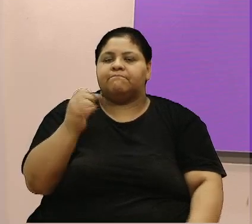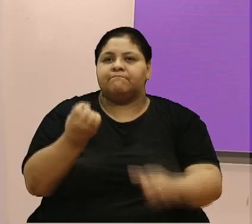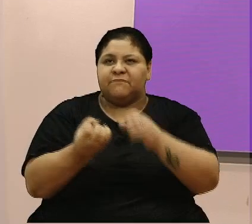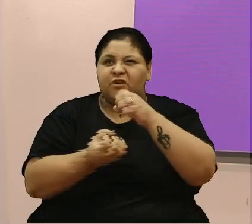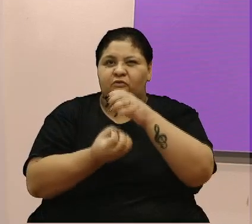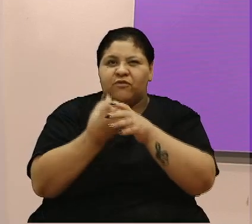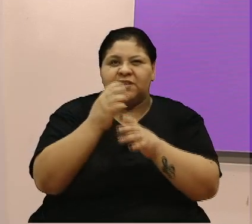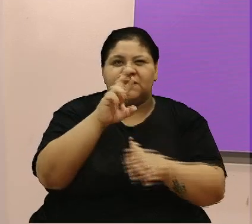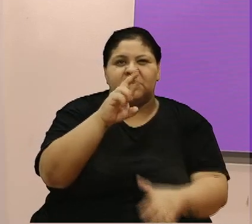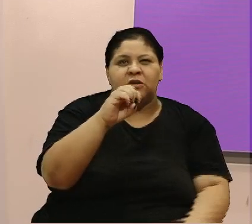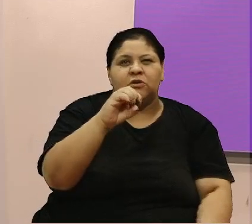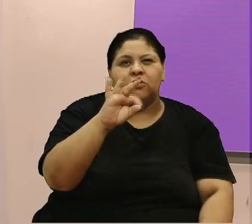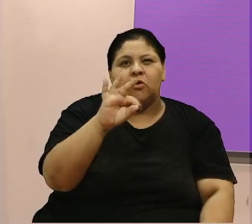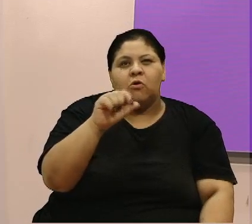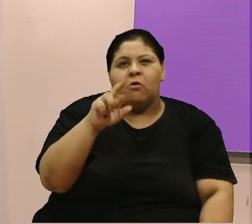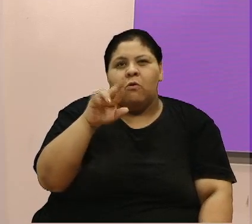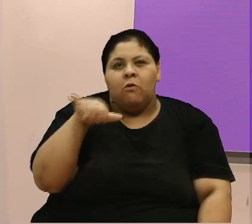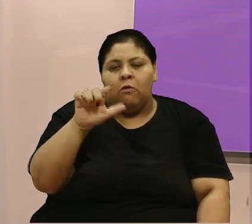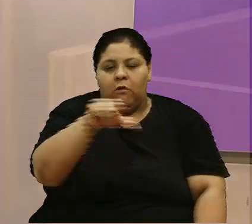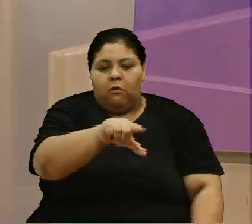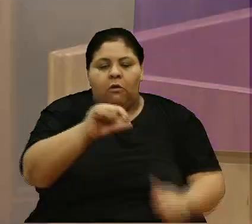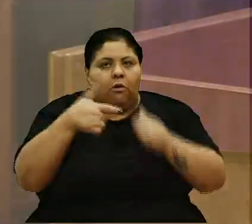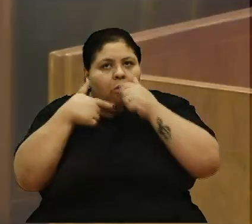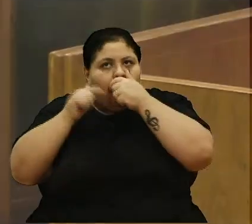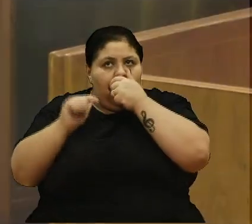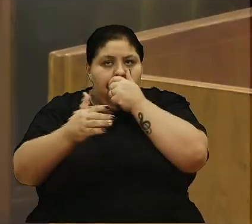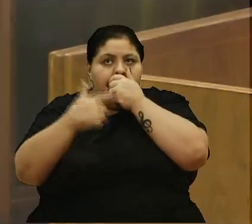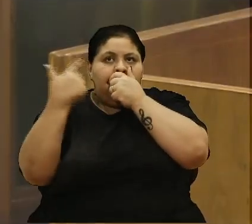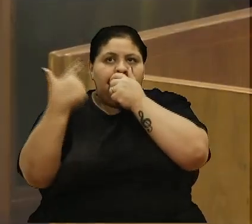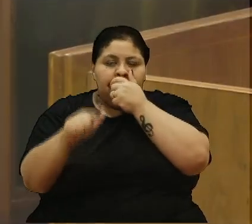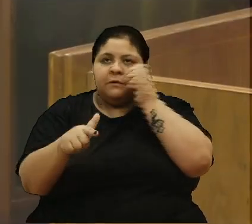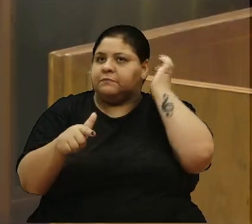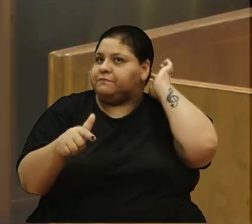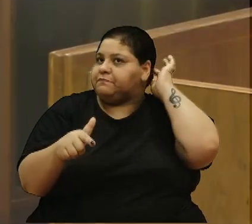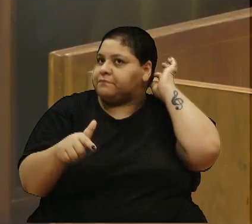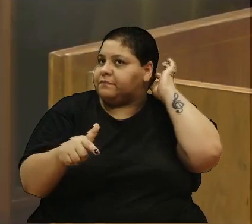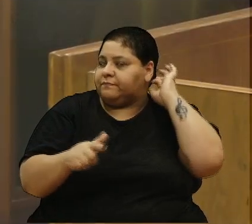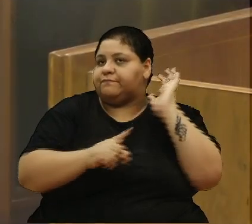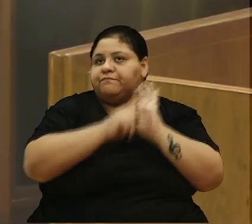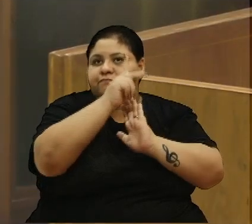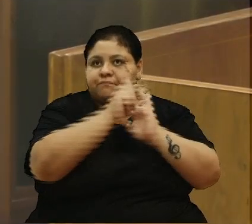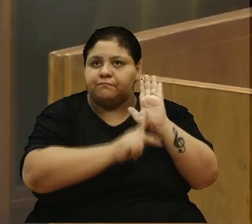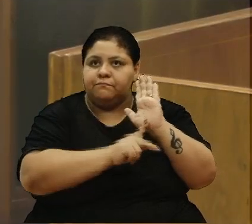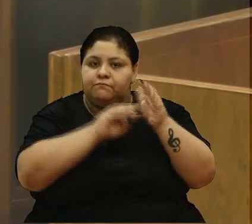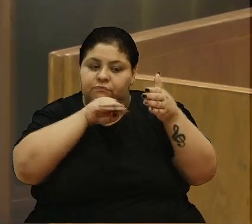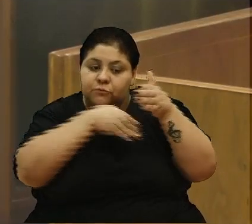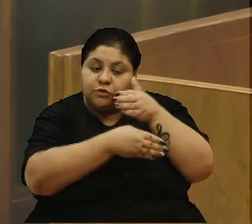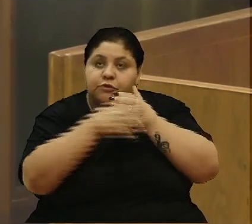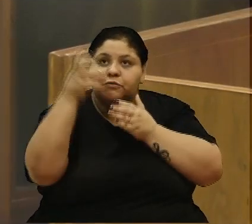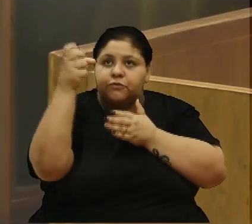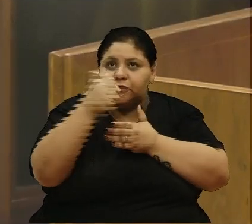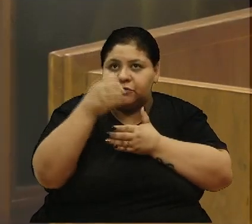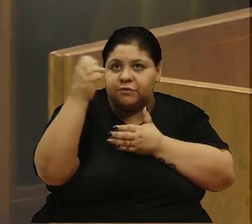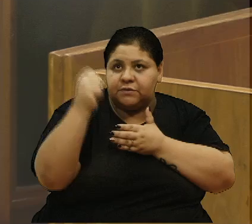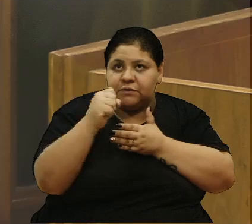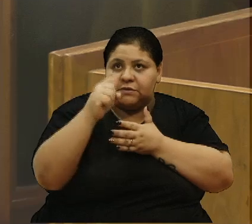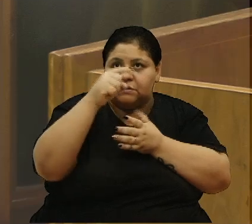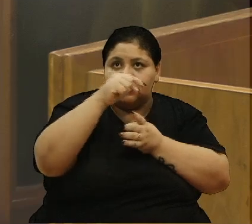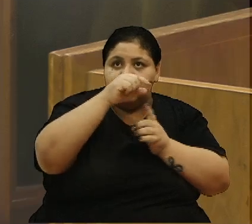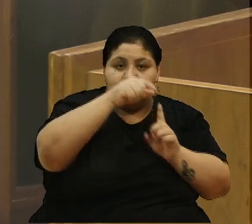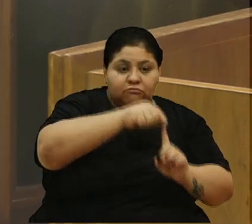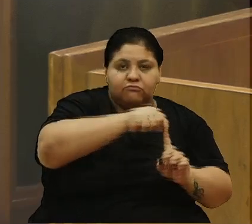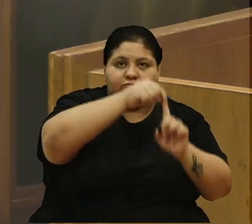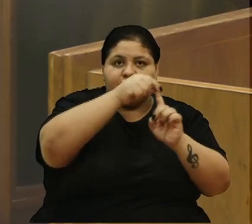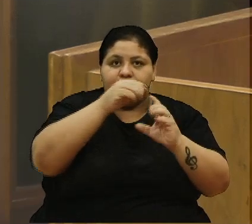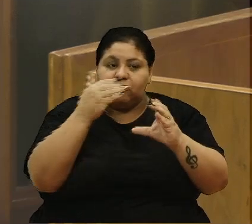Rotária, né, definiu que conseguiria mais uma vez colocar esse projeto do banco de leite entre as suas prioridades,